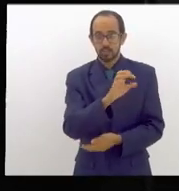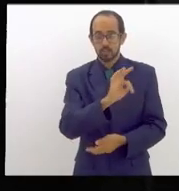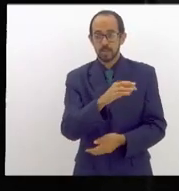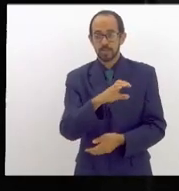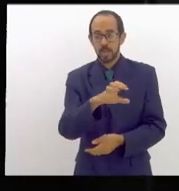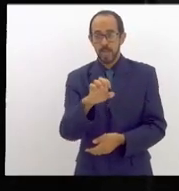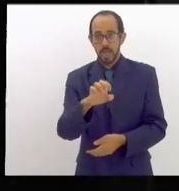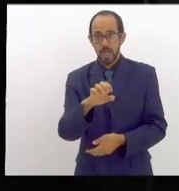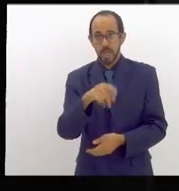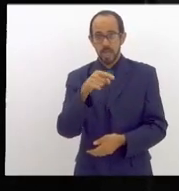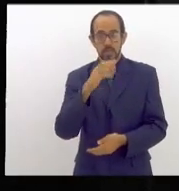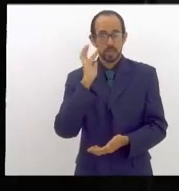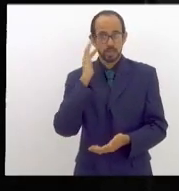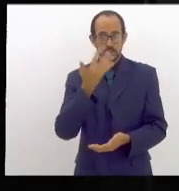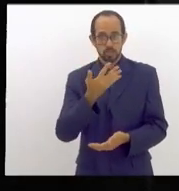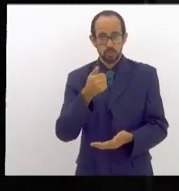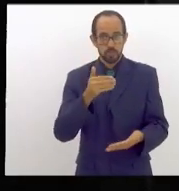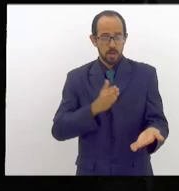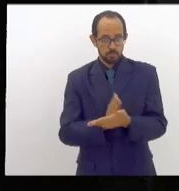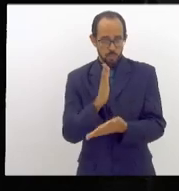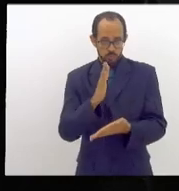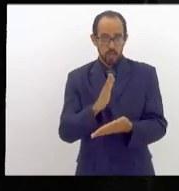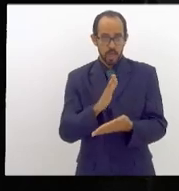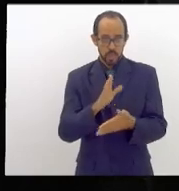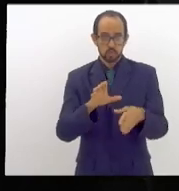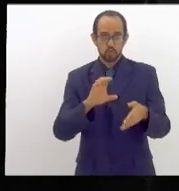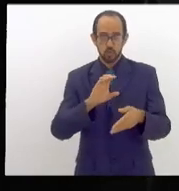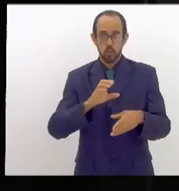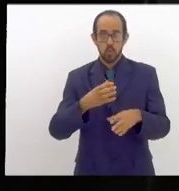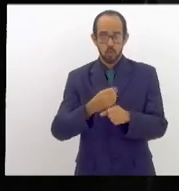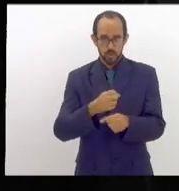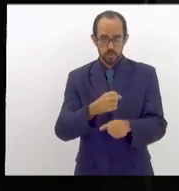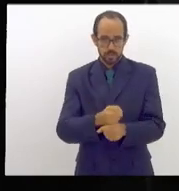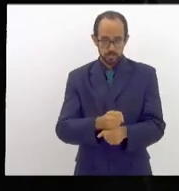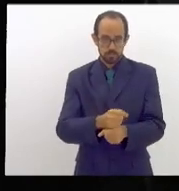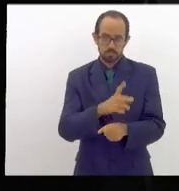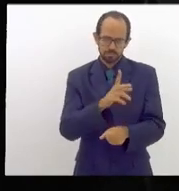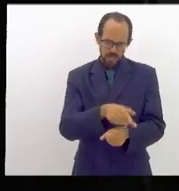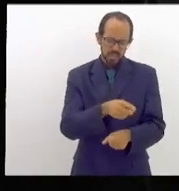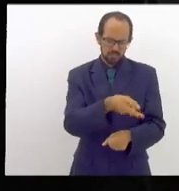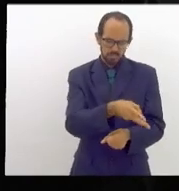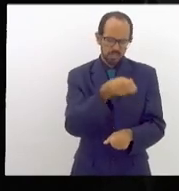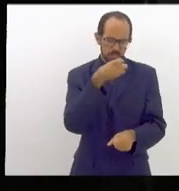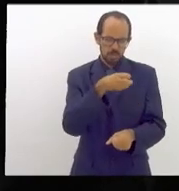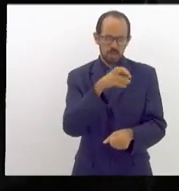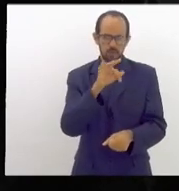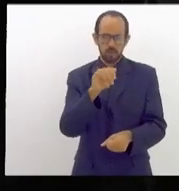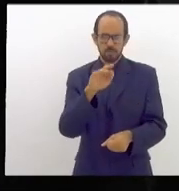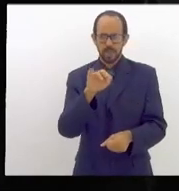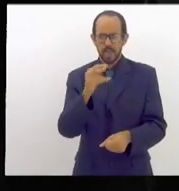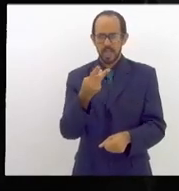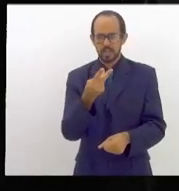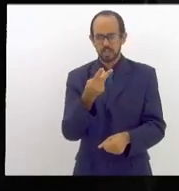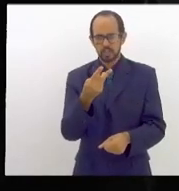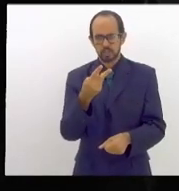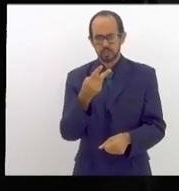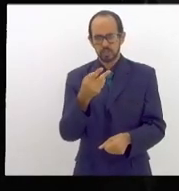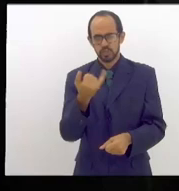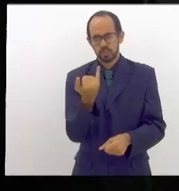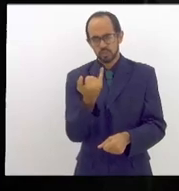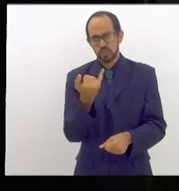Contas decidiu para provar as contas do governador mesmo examinando o item faperj que o o